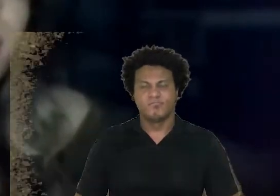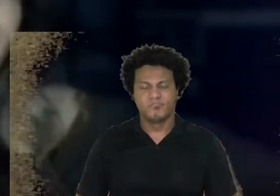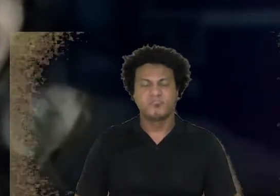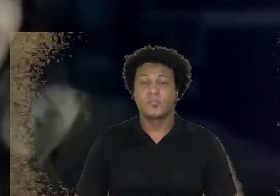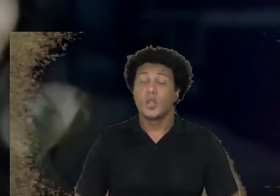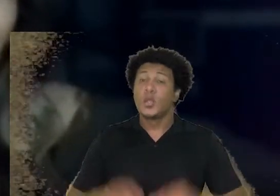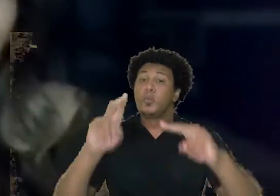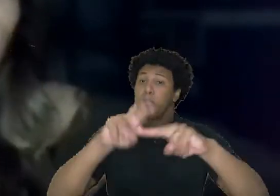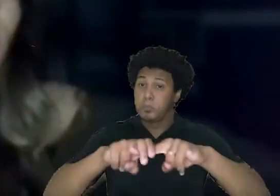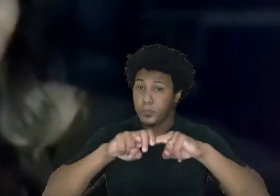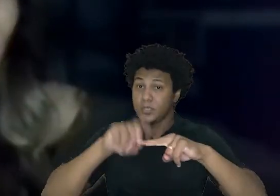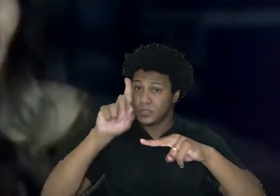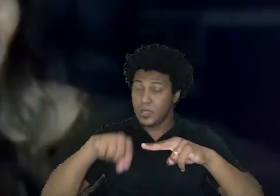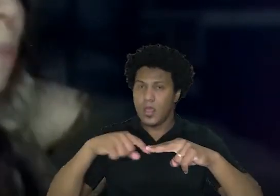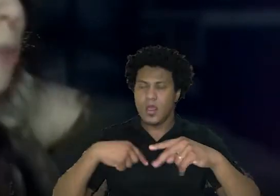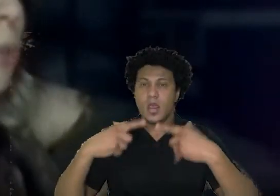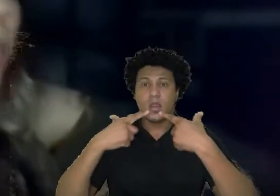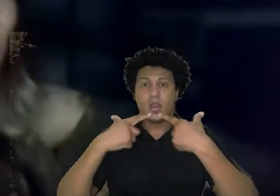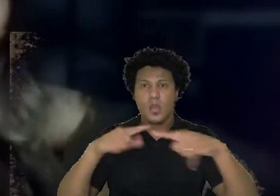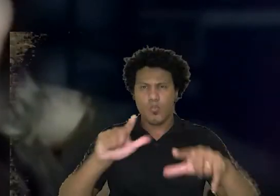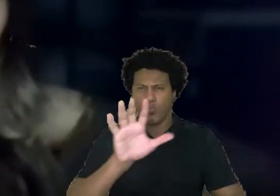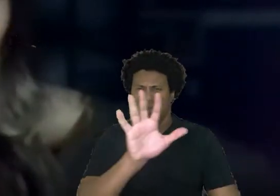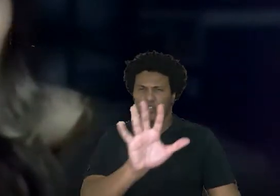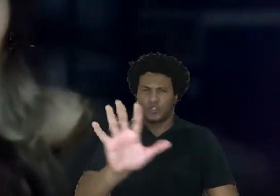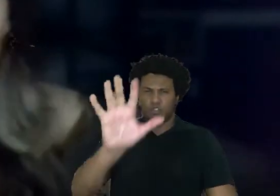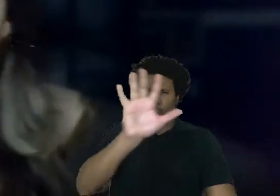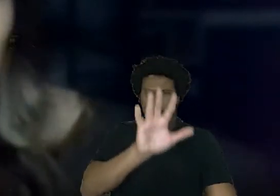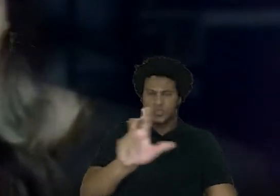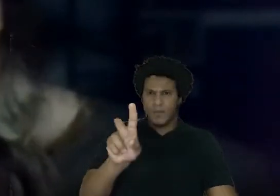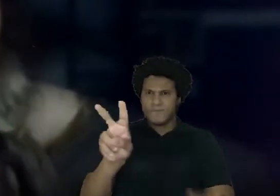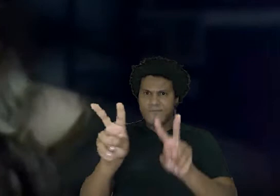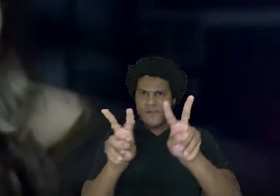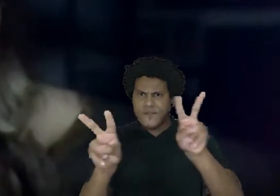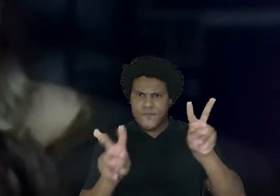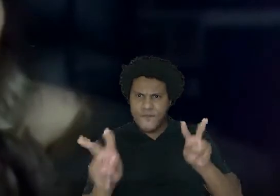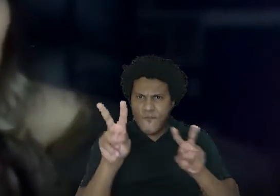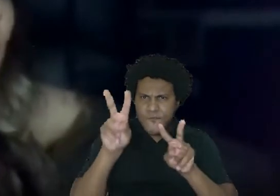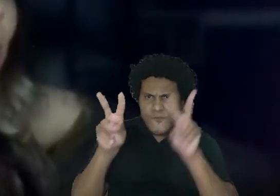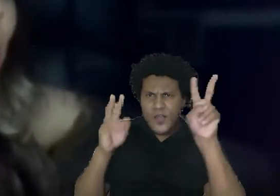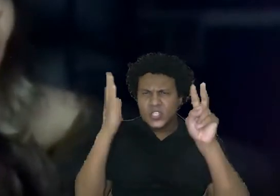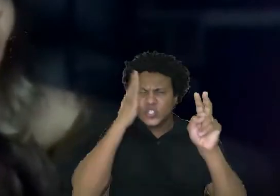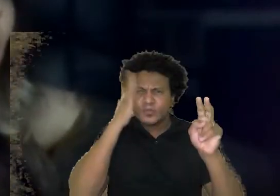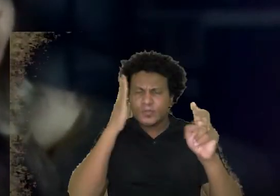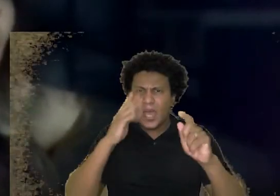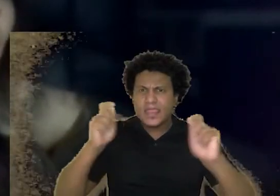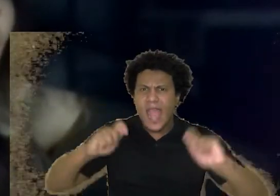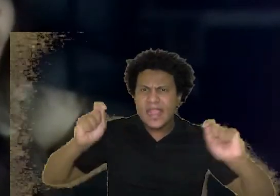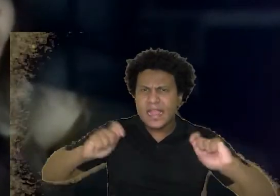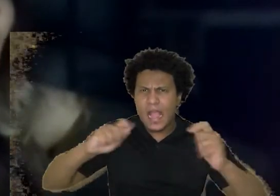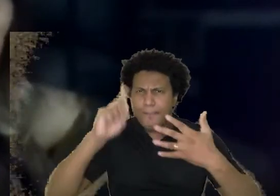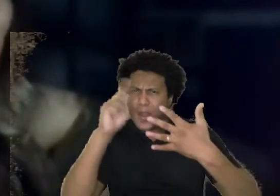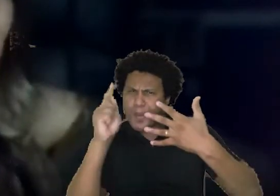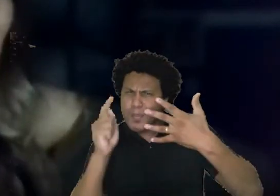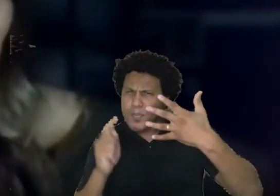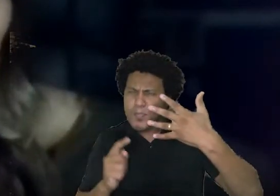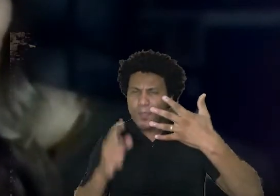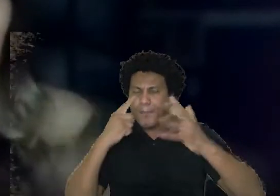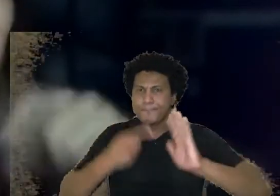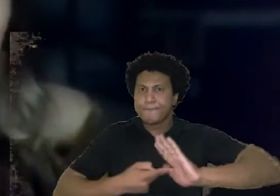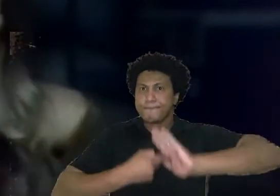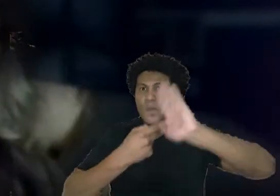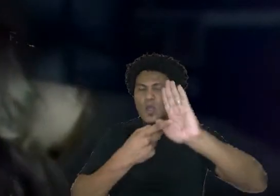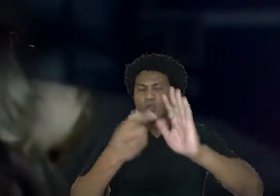coisa que as pessoas videntes e enxergantes não conseguem ver. E eu acho que a construção da